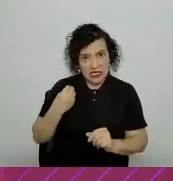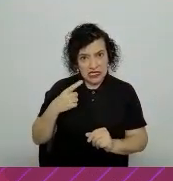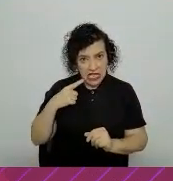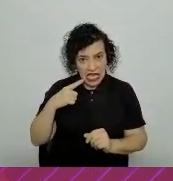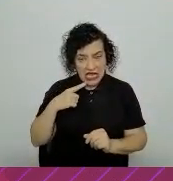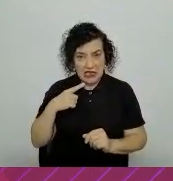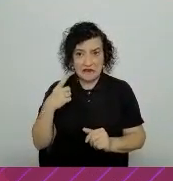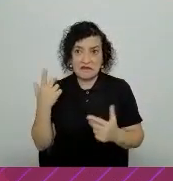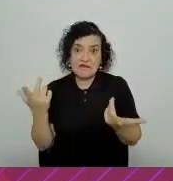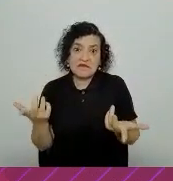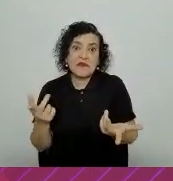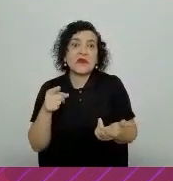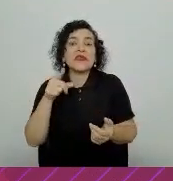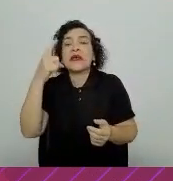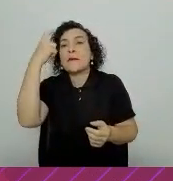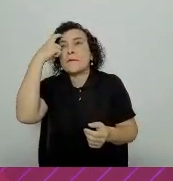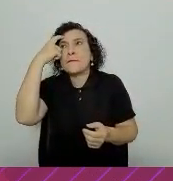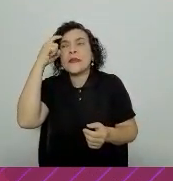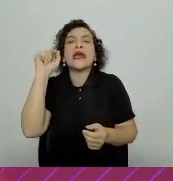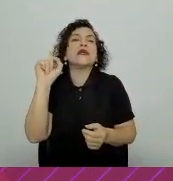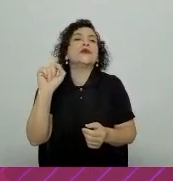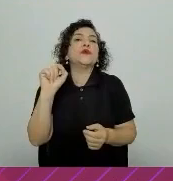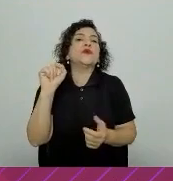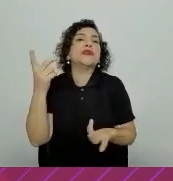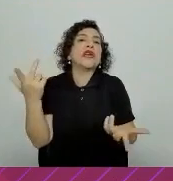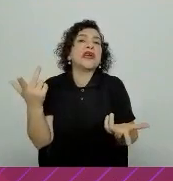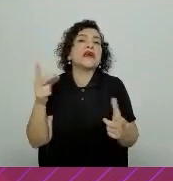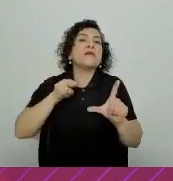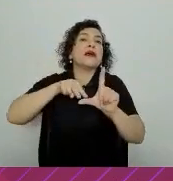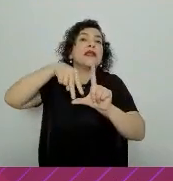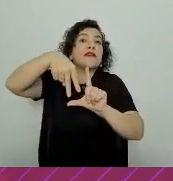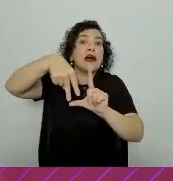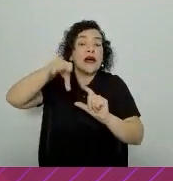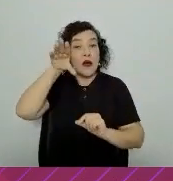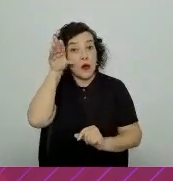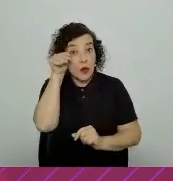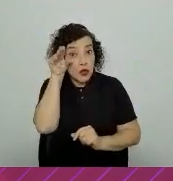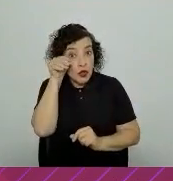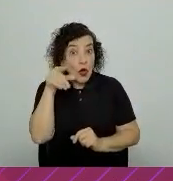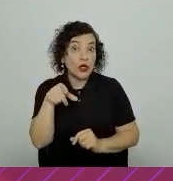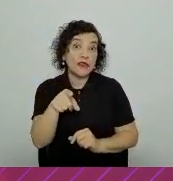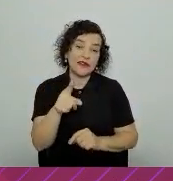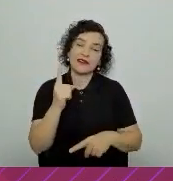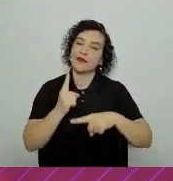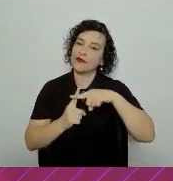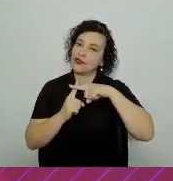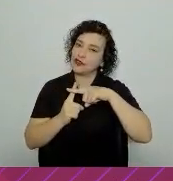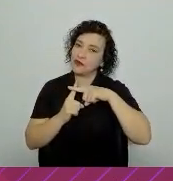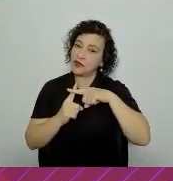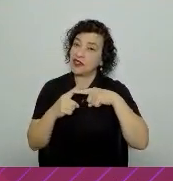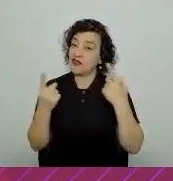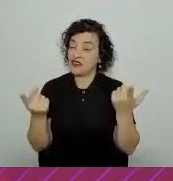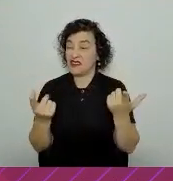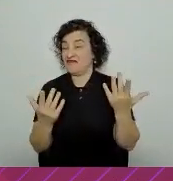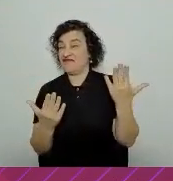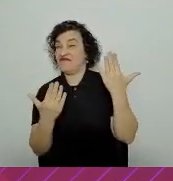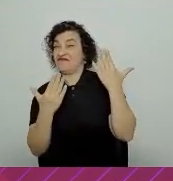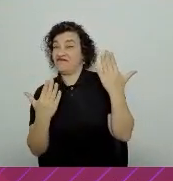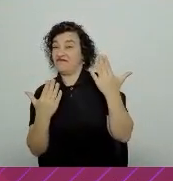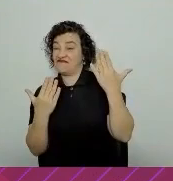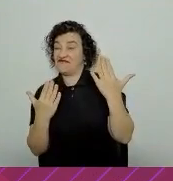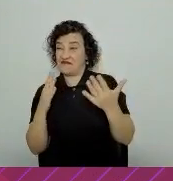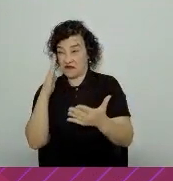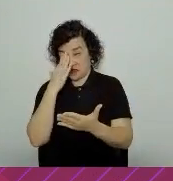que que você pensa sobre isso são curioso Você é um otimista você é um cético estamos